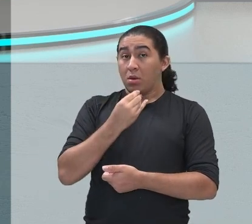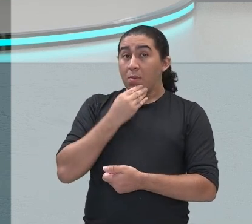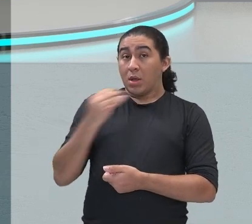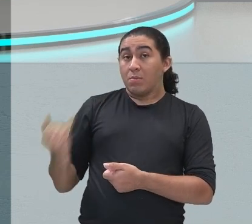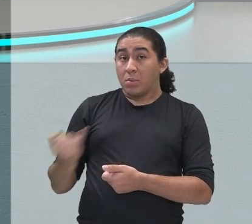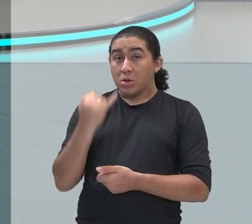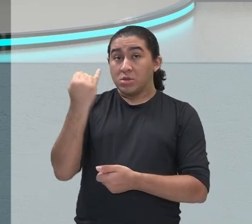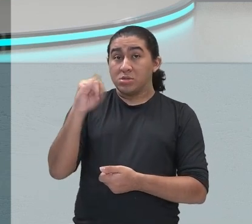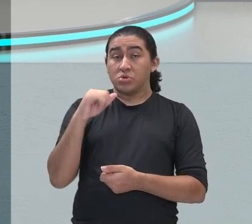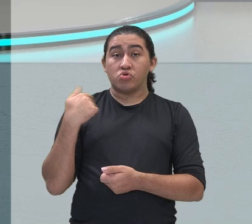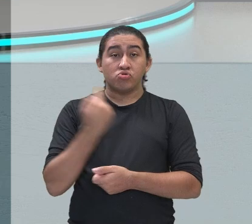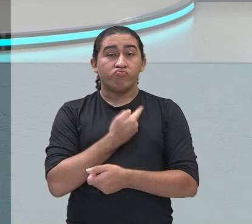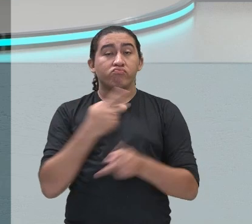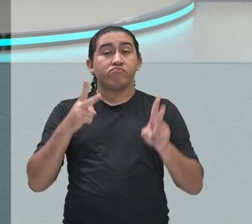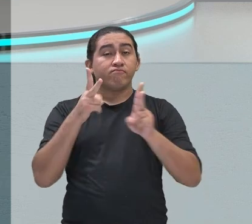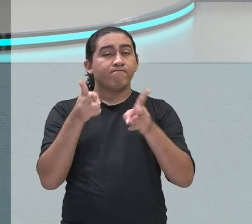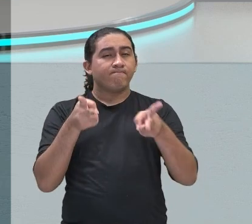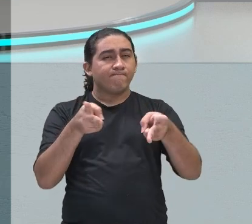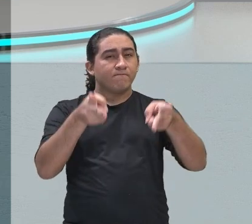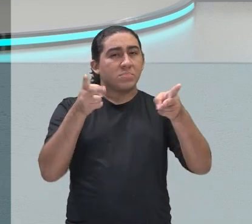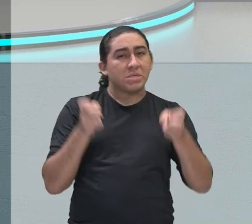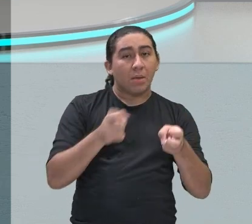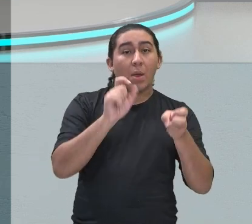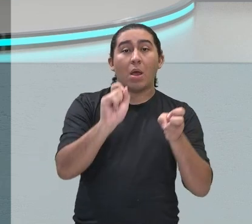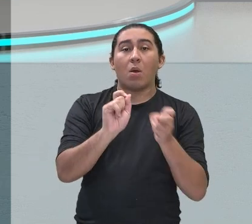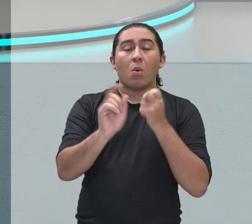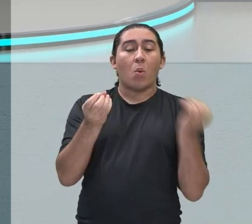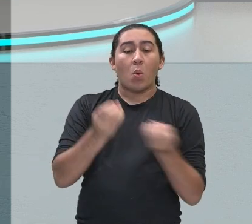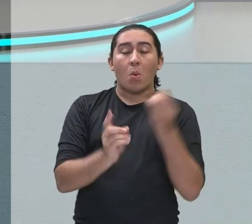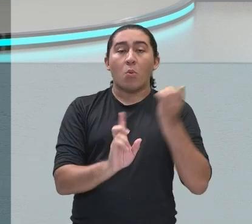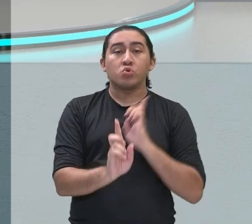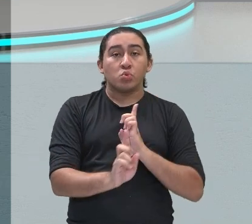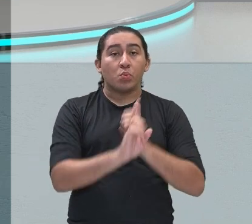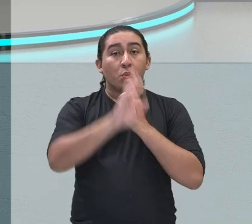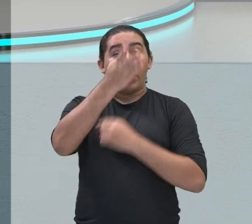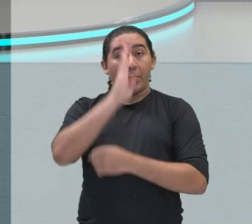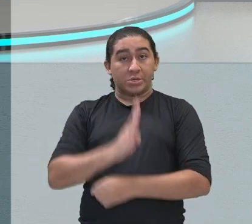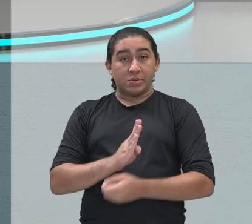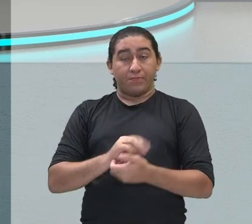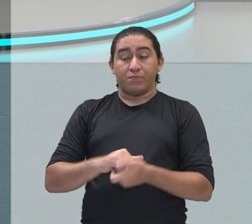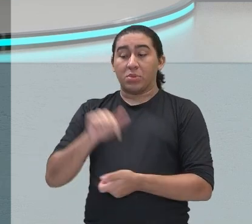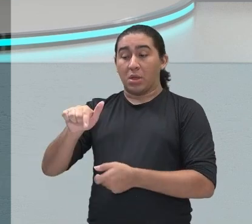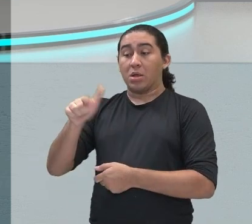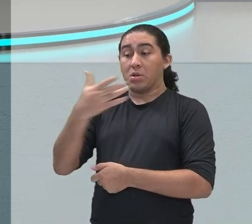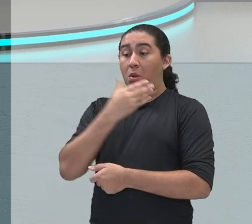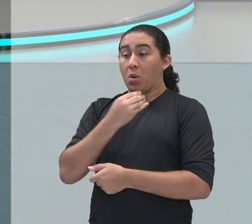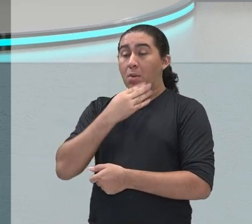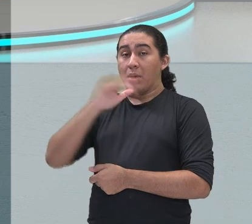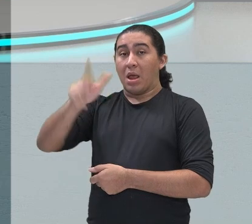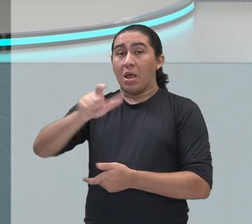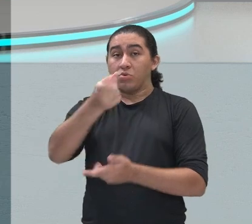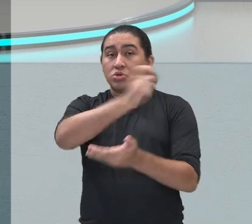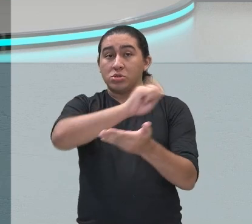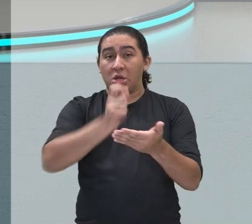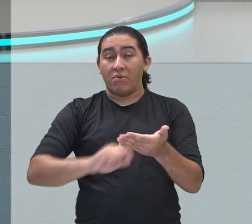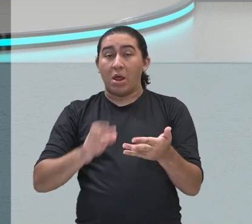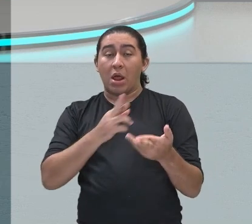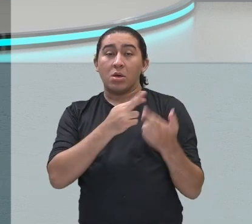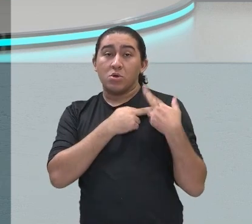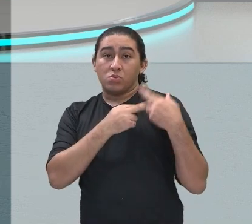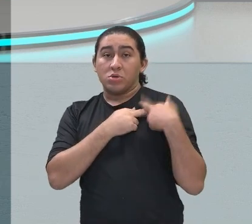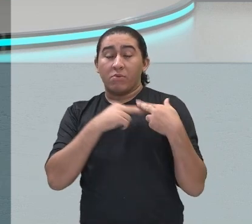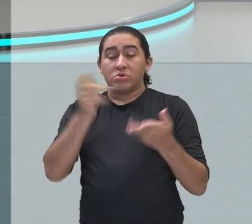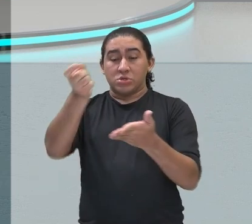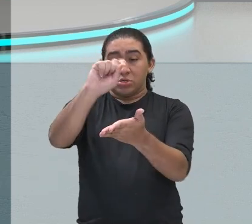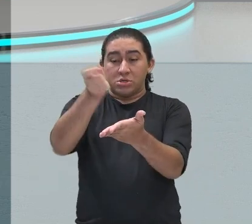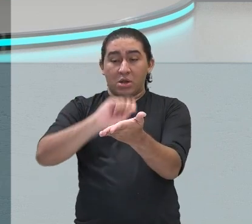da história do descobrimento do Brasil, né? Ele era escrivão-mor. Quem é um escrivão-mor? É